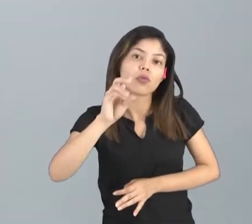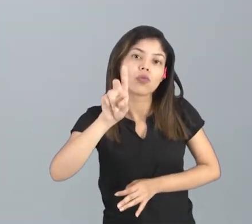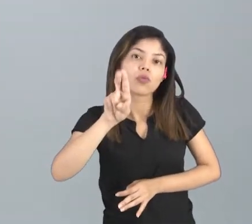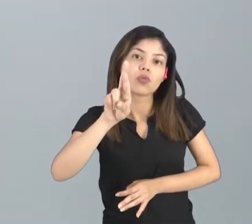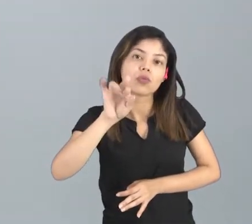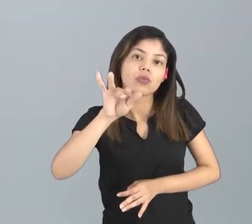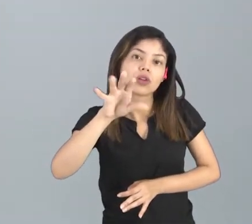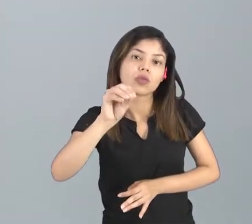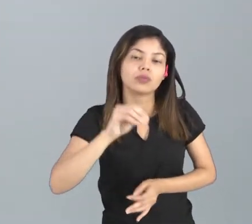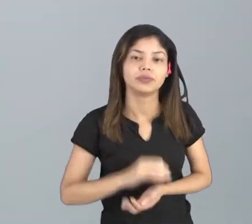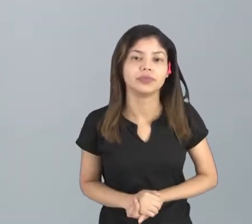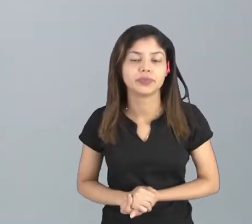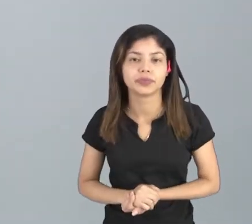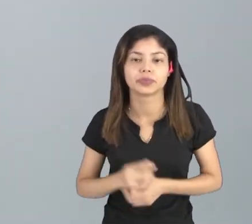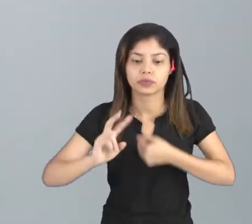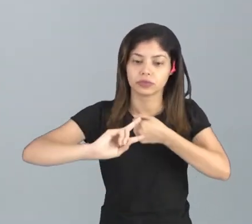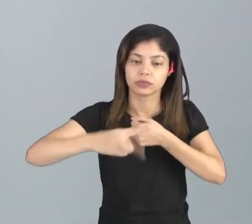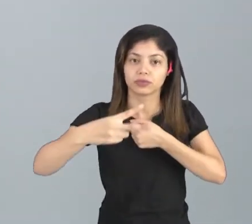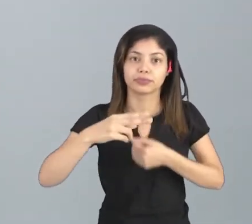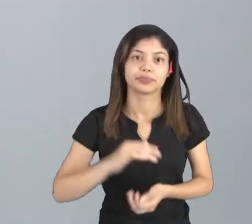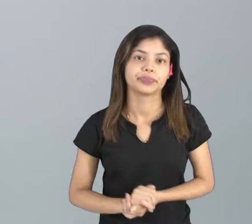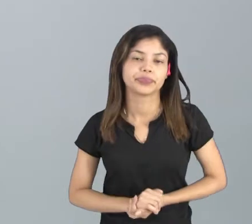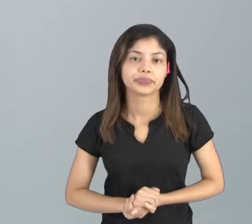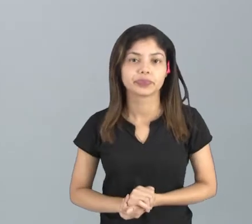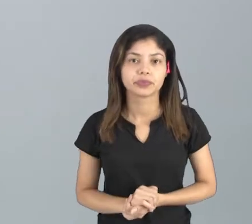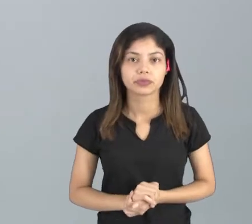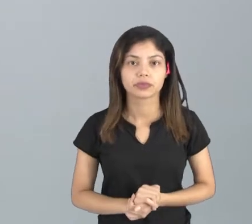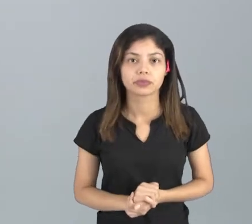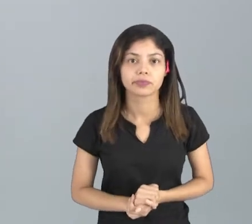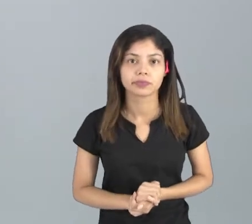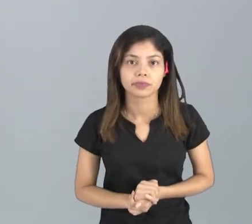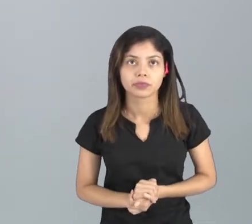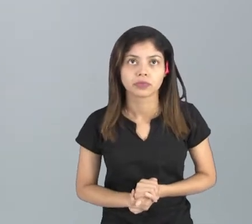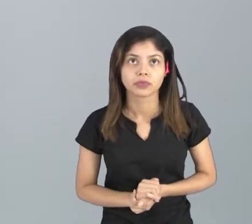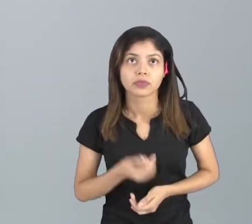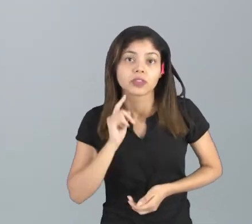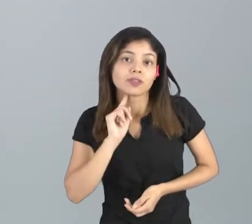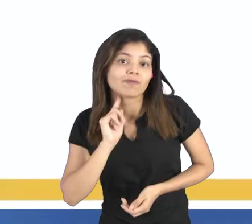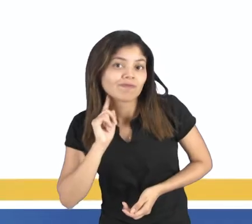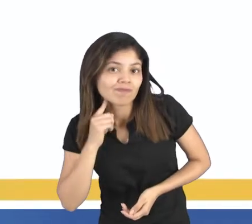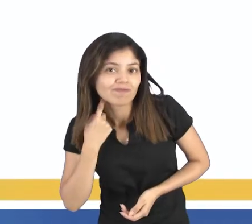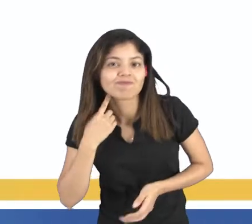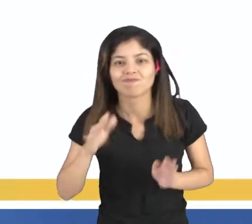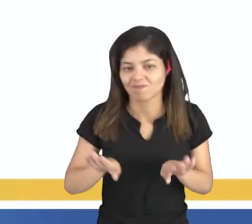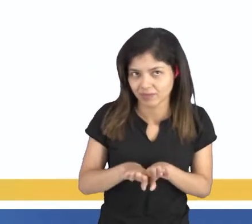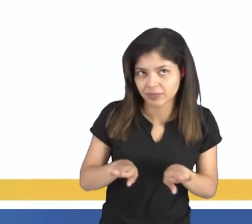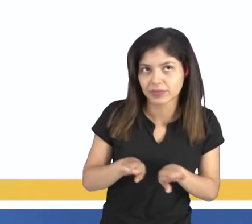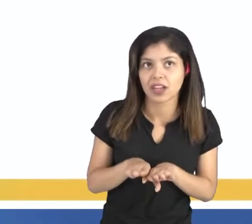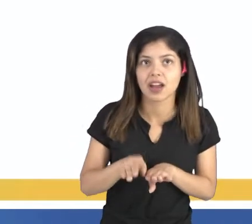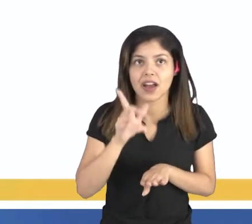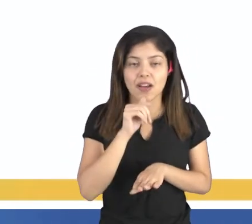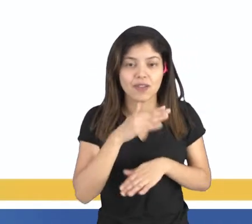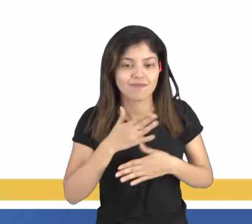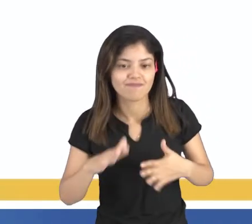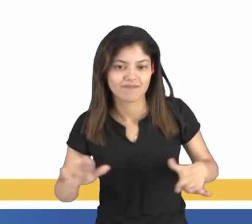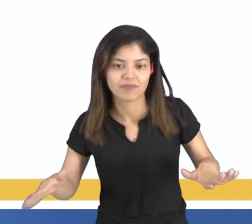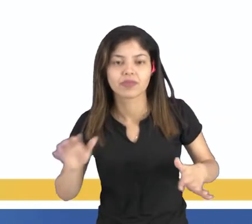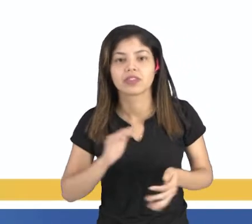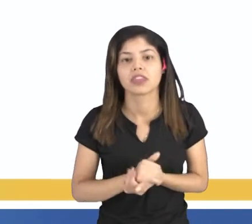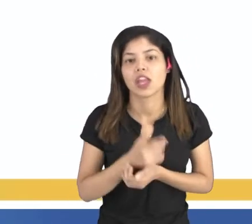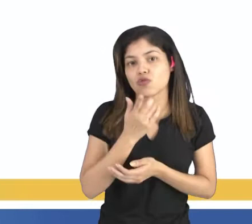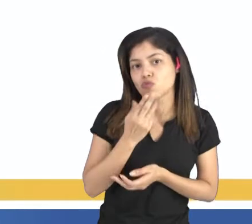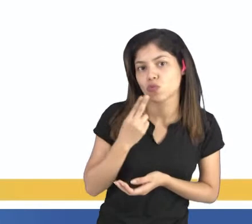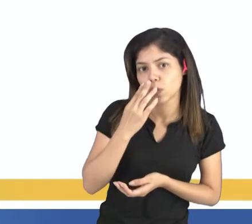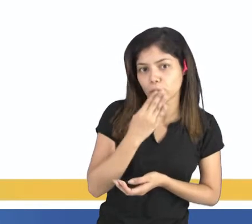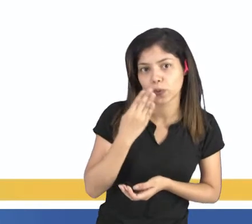também. As consequências disso: contaminação de águas superficiais, tanto de água doce como salgada,